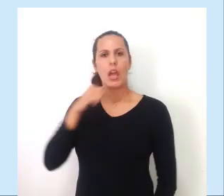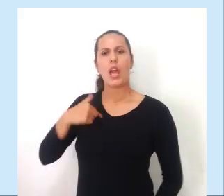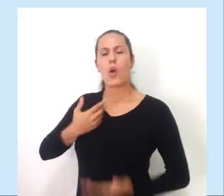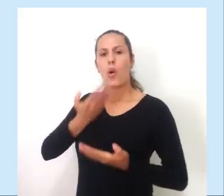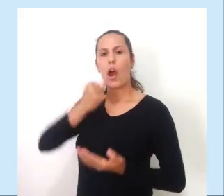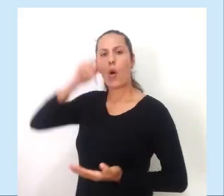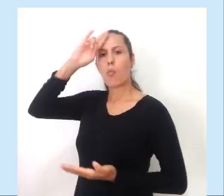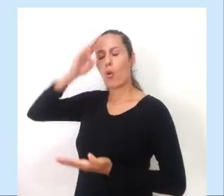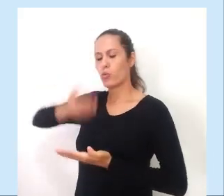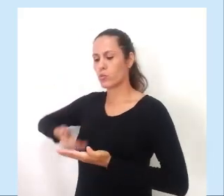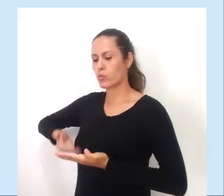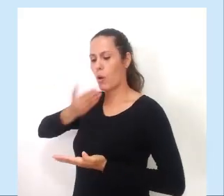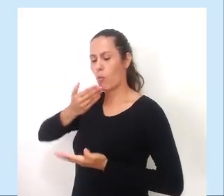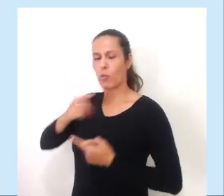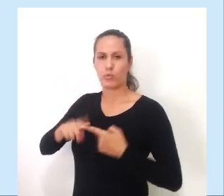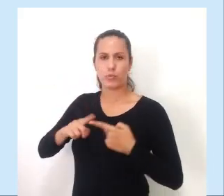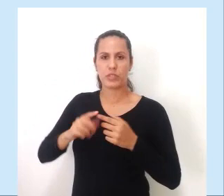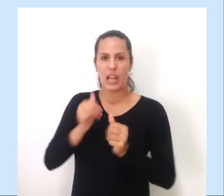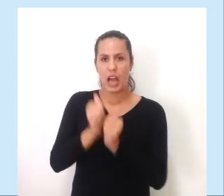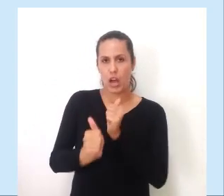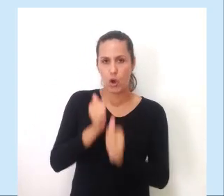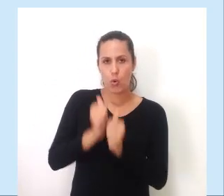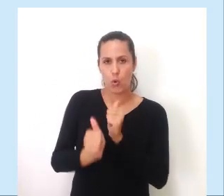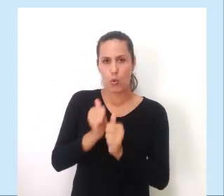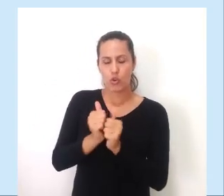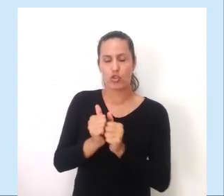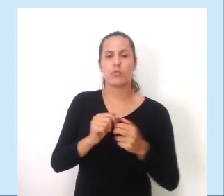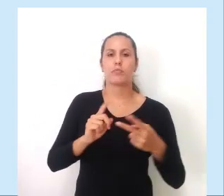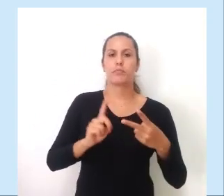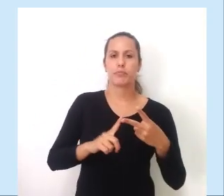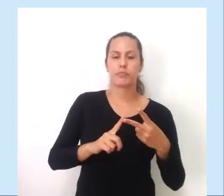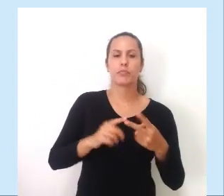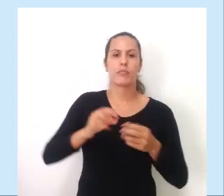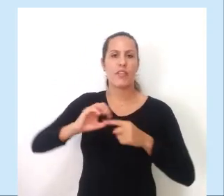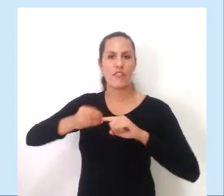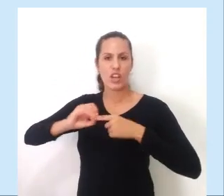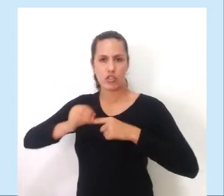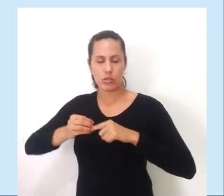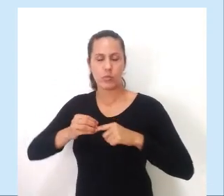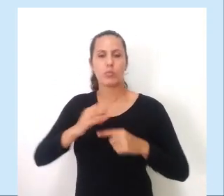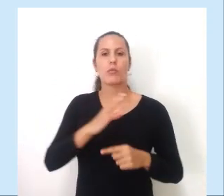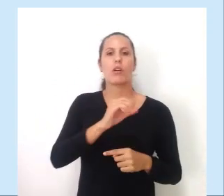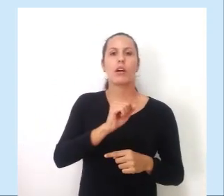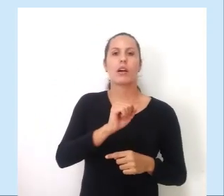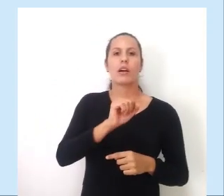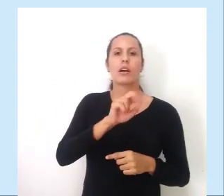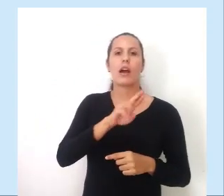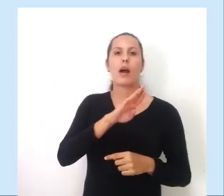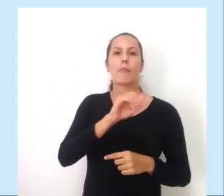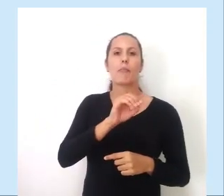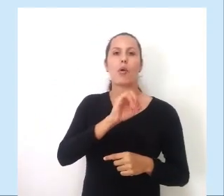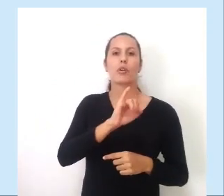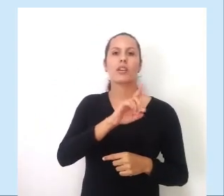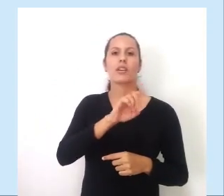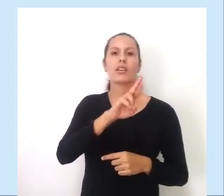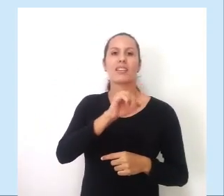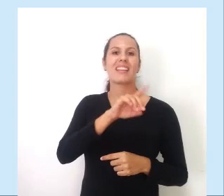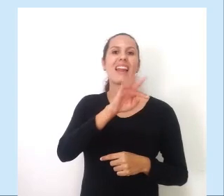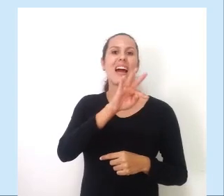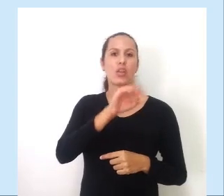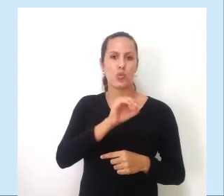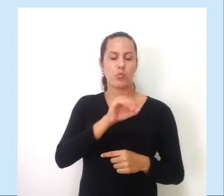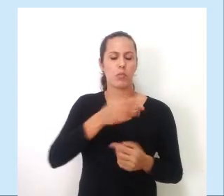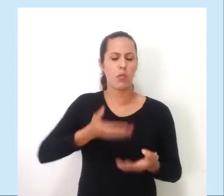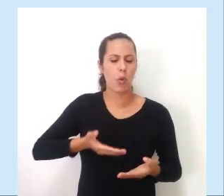almoço, arroz, carboidrato, feijão, carboidrato. Então, eu estou almoçando,